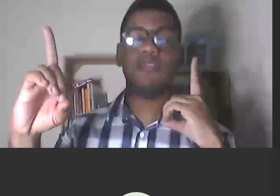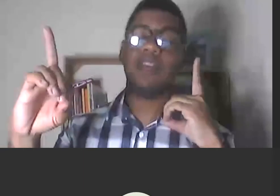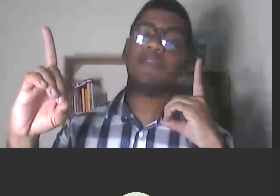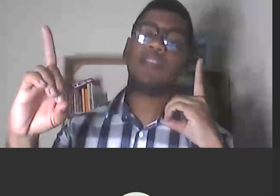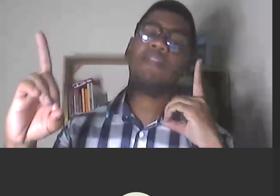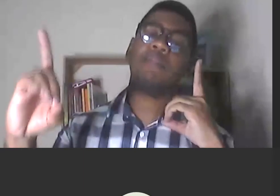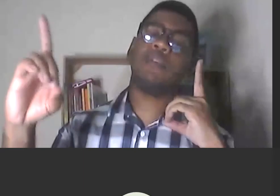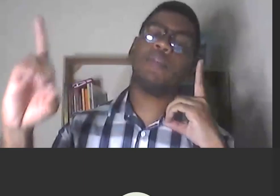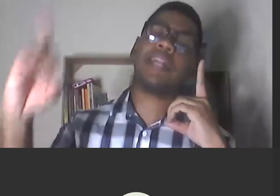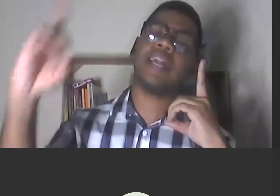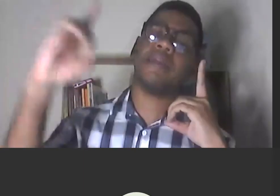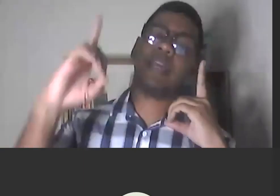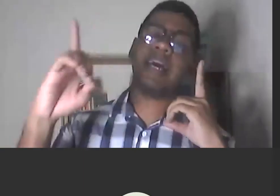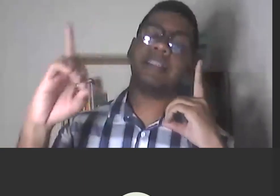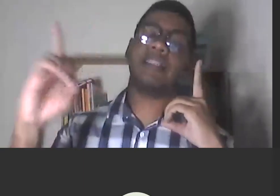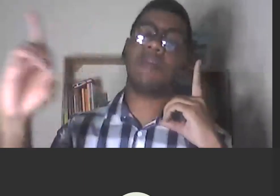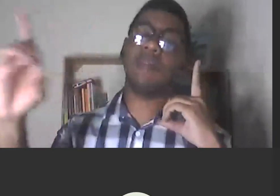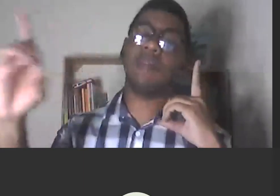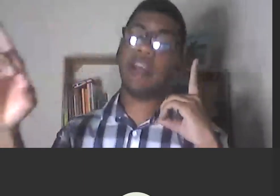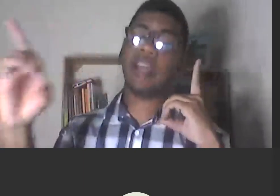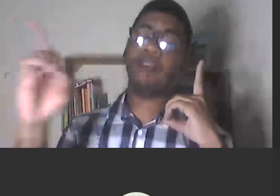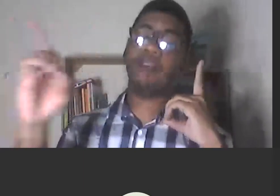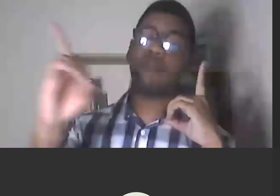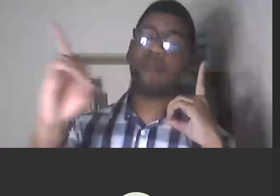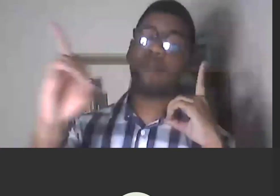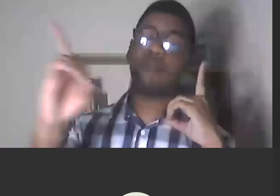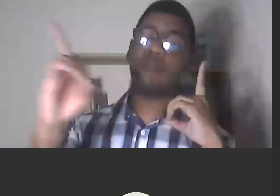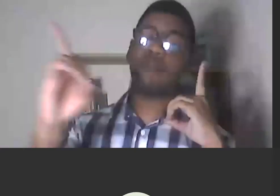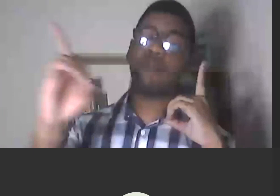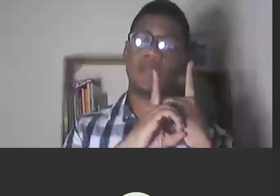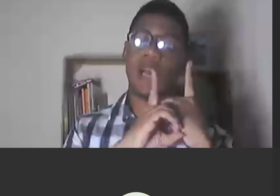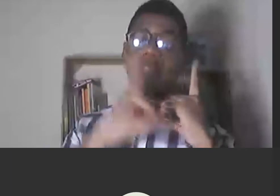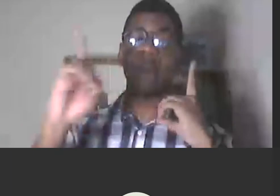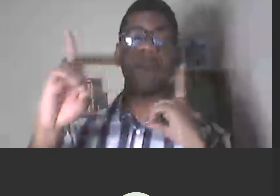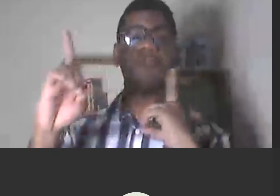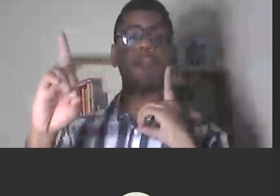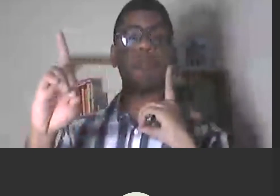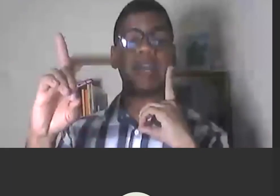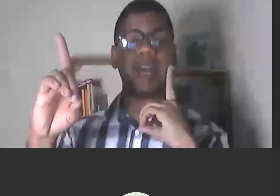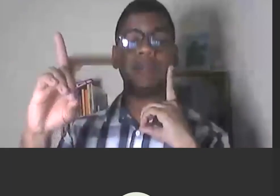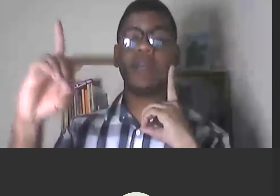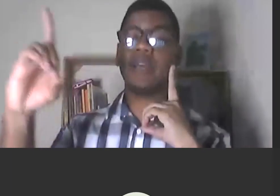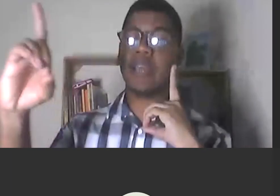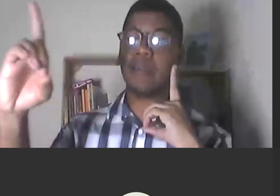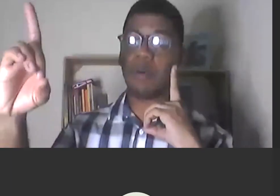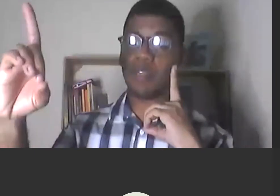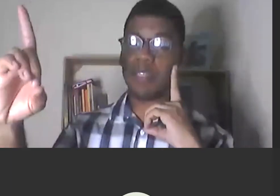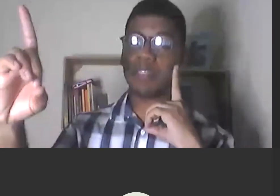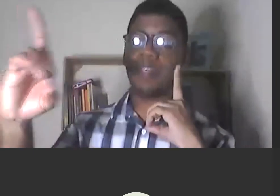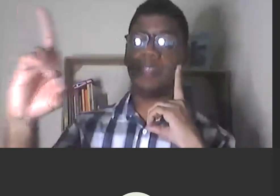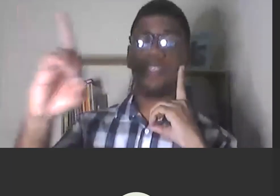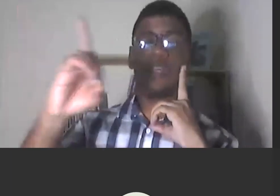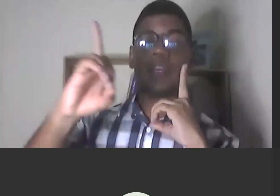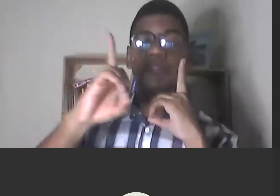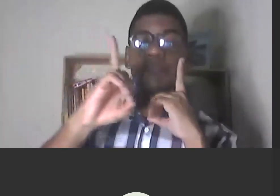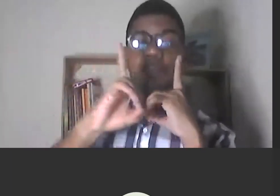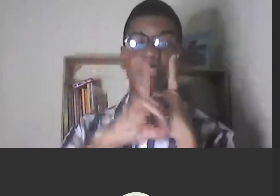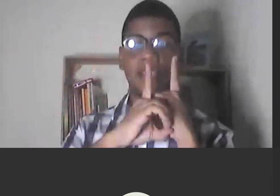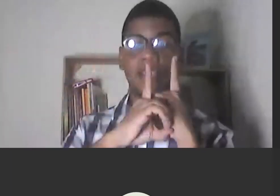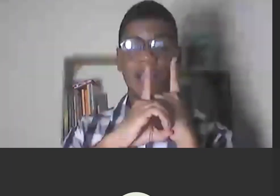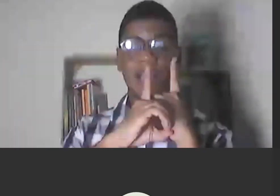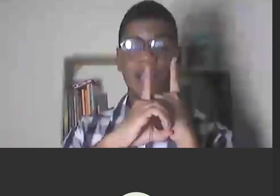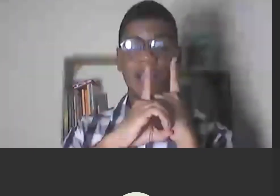falasse, Lívia, você vai me encontrar na minha casa. Então, Lívia é que vai vir até mim, tá? Então, eu fico parado e a mão que está distante